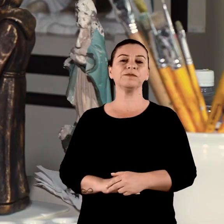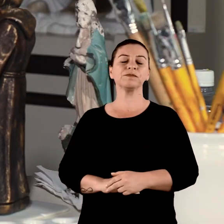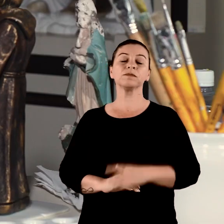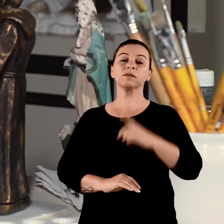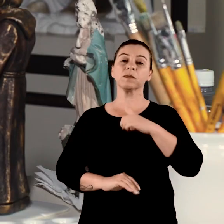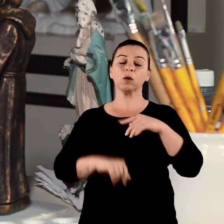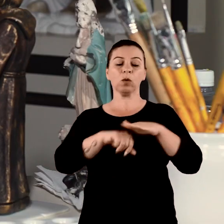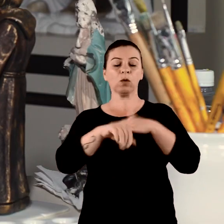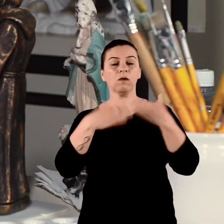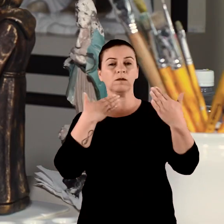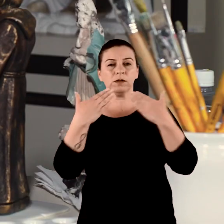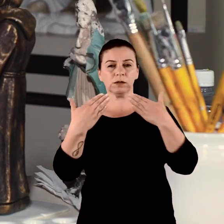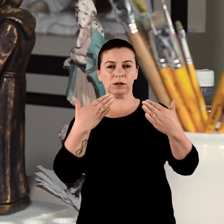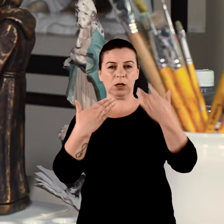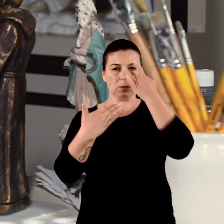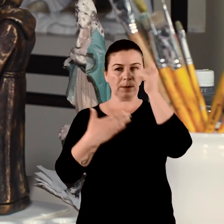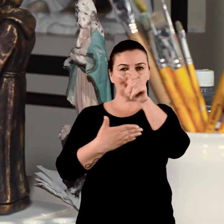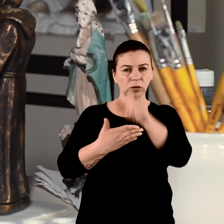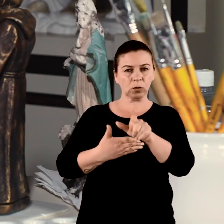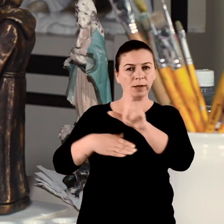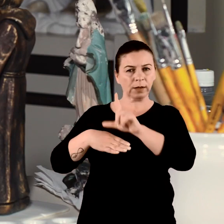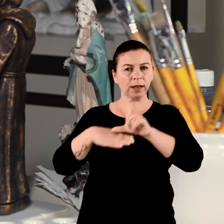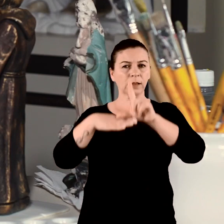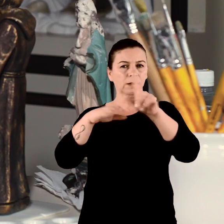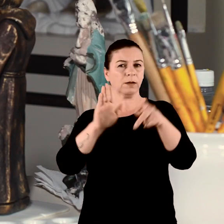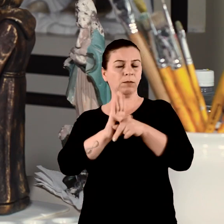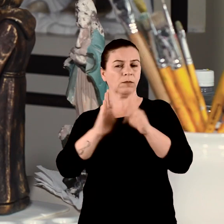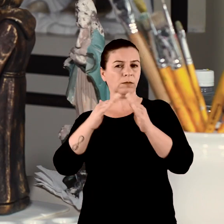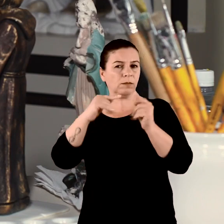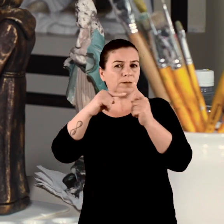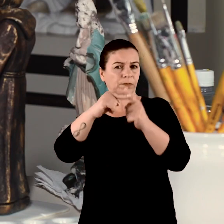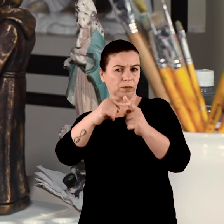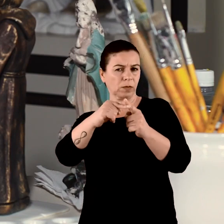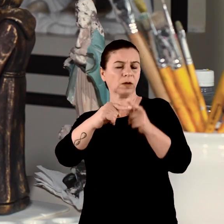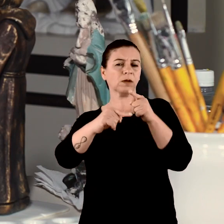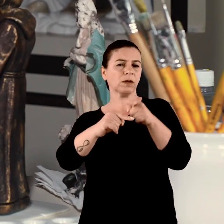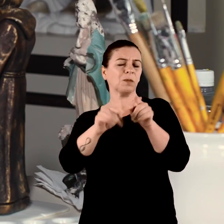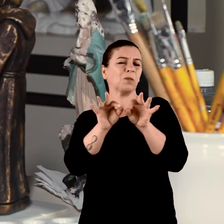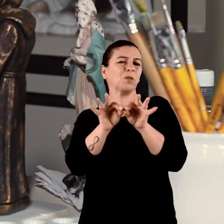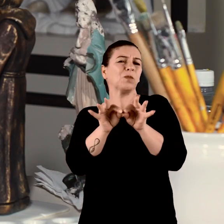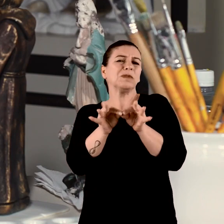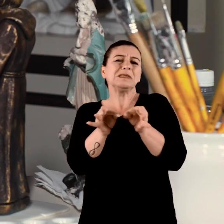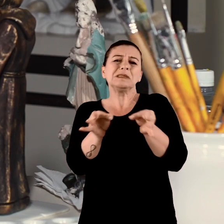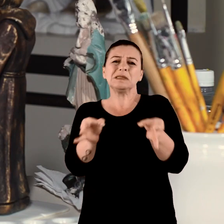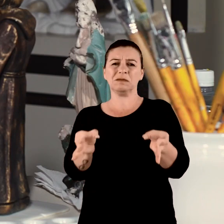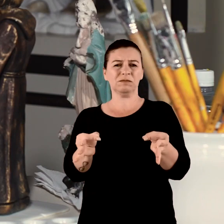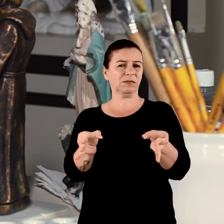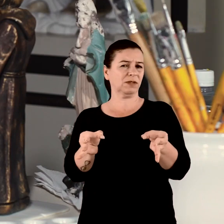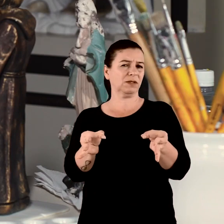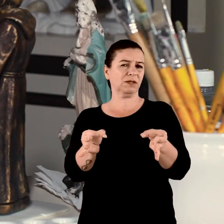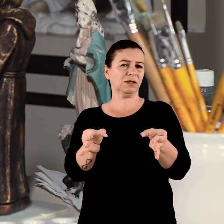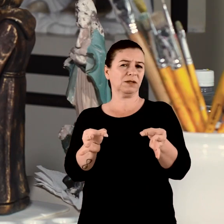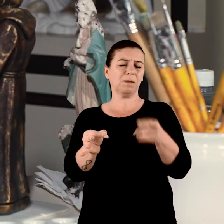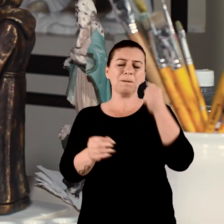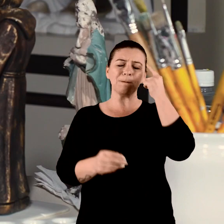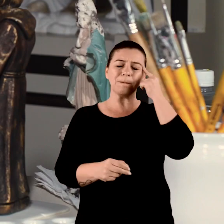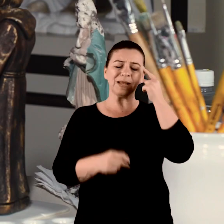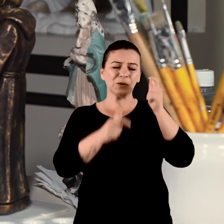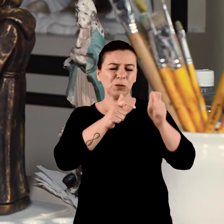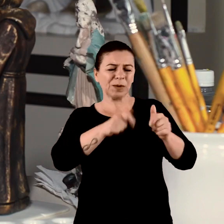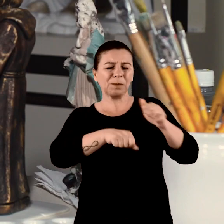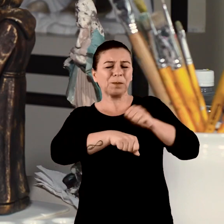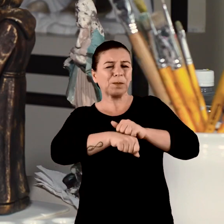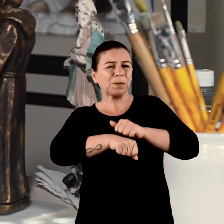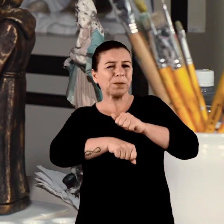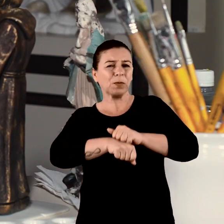Esses tempos eu conversei com um senhor que é líder de uma dessas capelinhas. Pense numa capelinha humilde. Pense